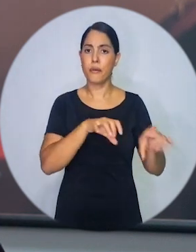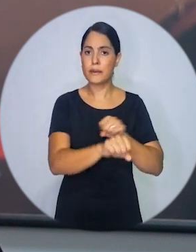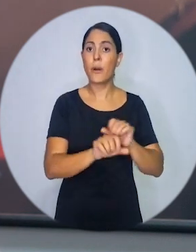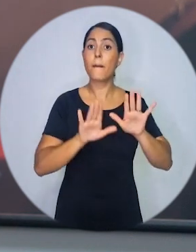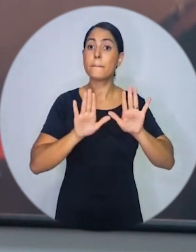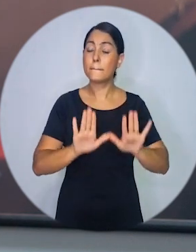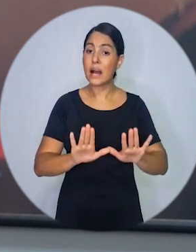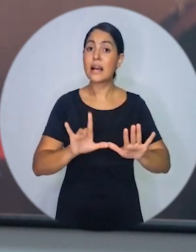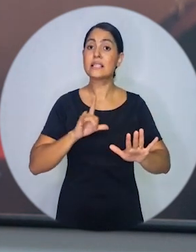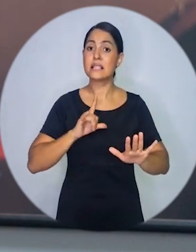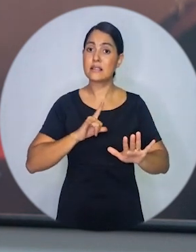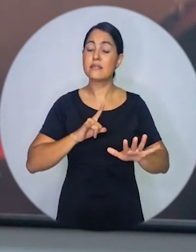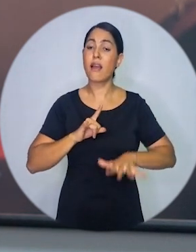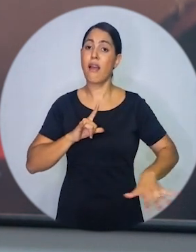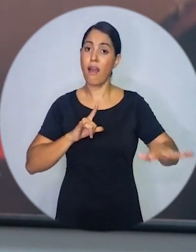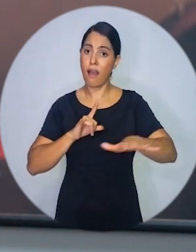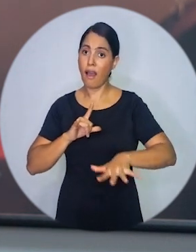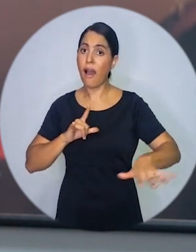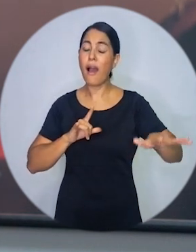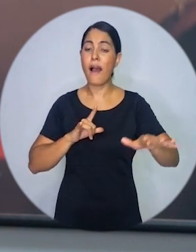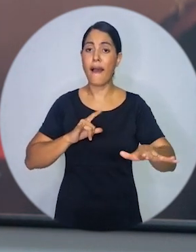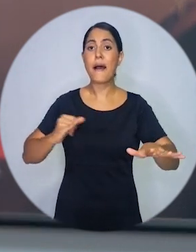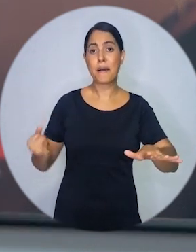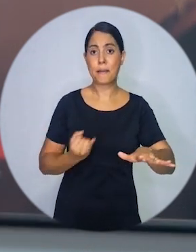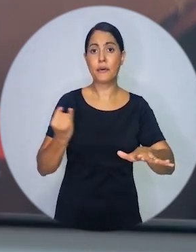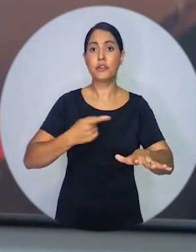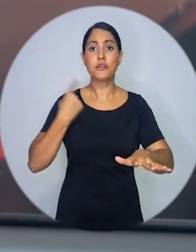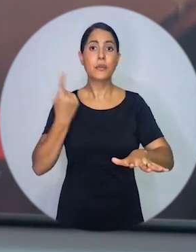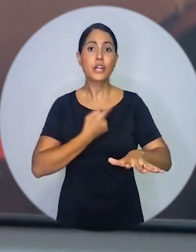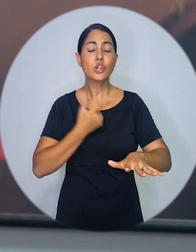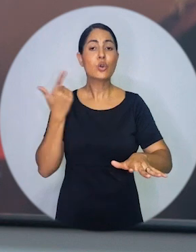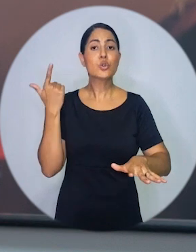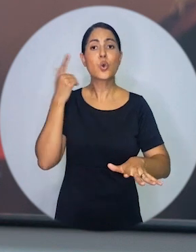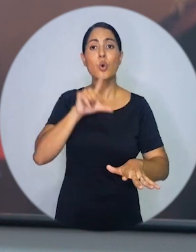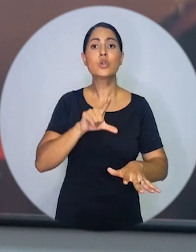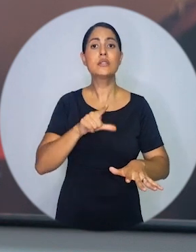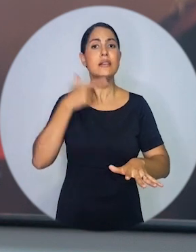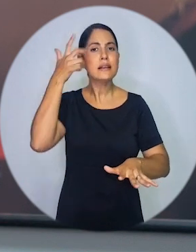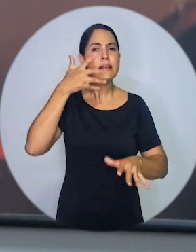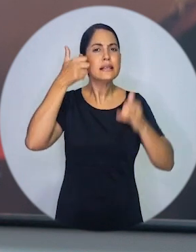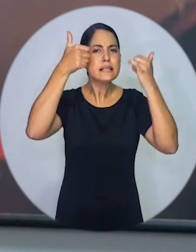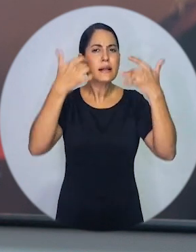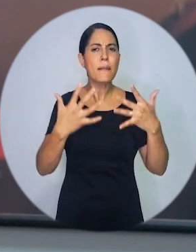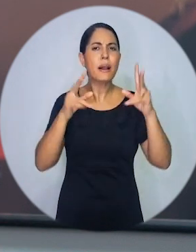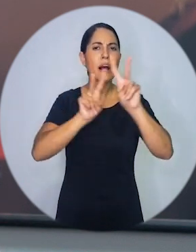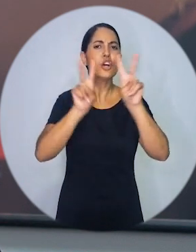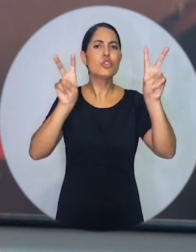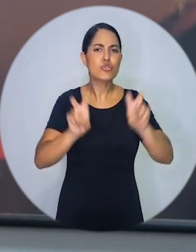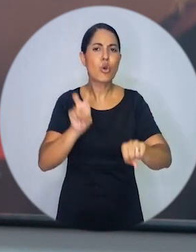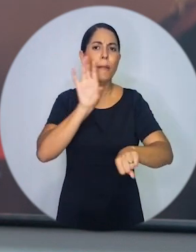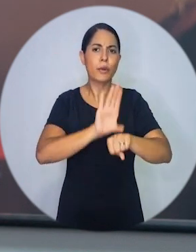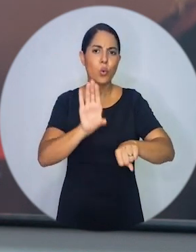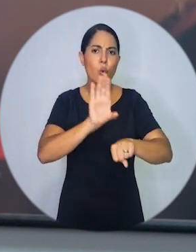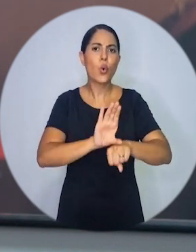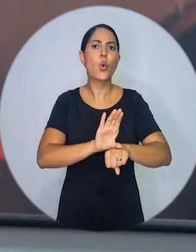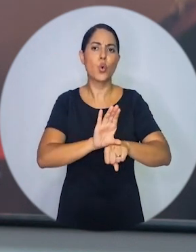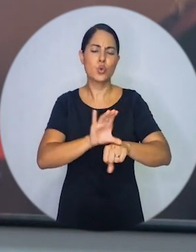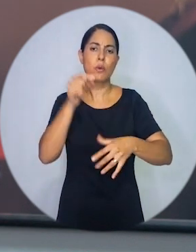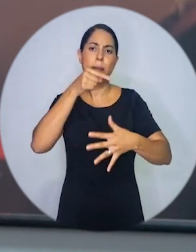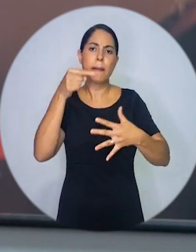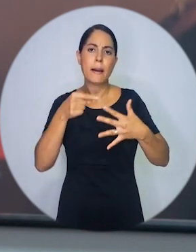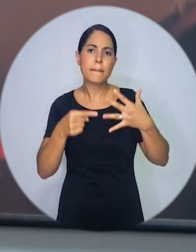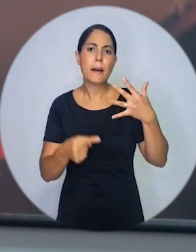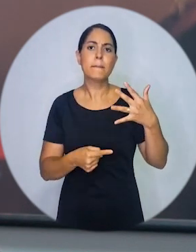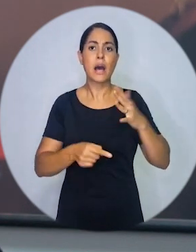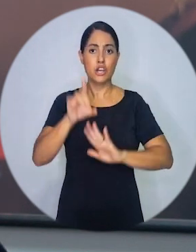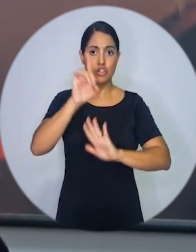nos é garantido para que nós possamos falar na formação desses agentes de segurança sobre a importância das